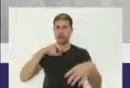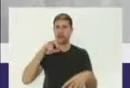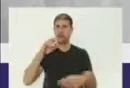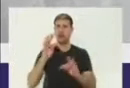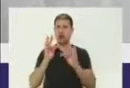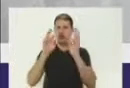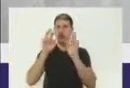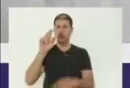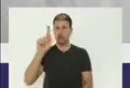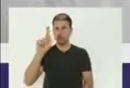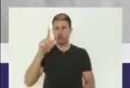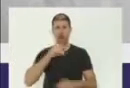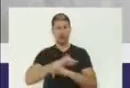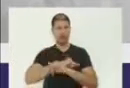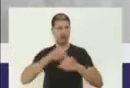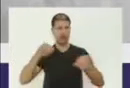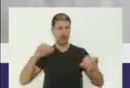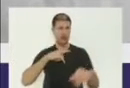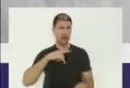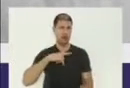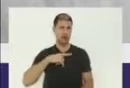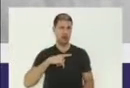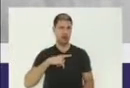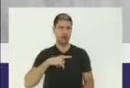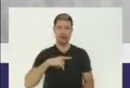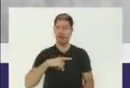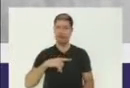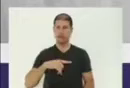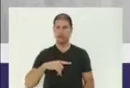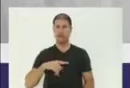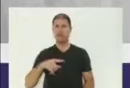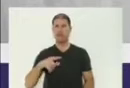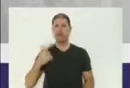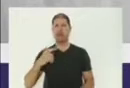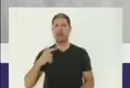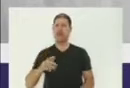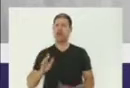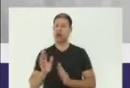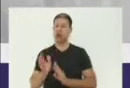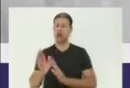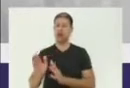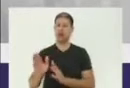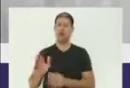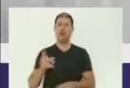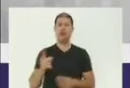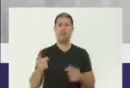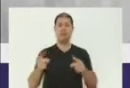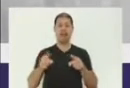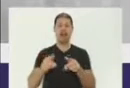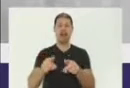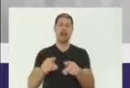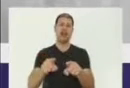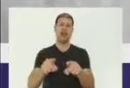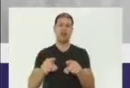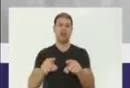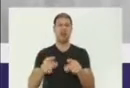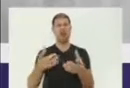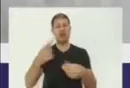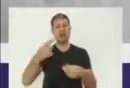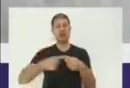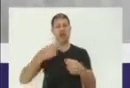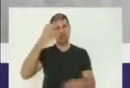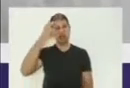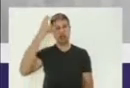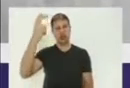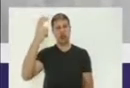essa informação que não procede, ela estará caminhando paralelamente. Se a gente quer uma cidade inteligente, nós